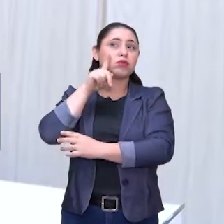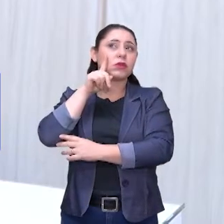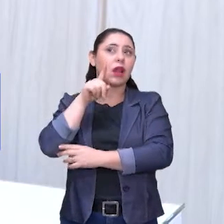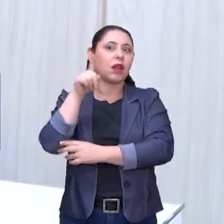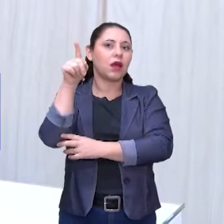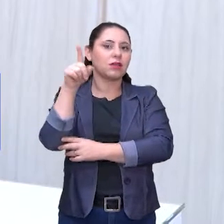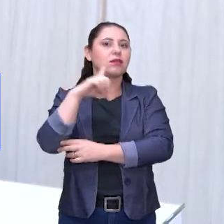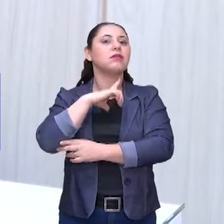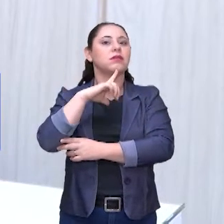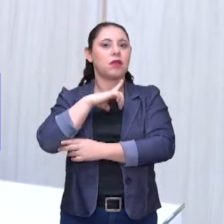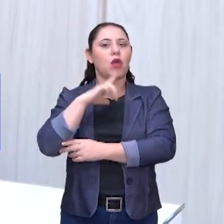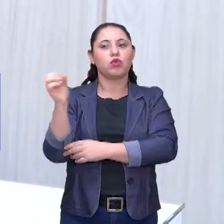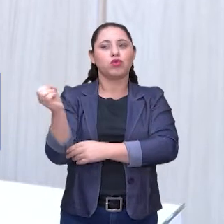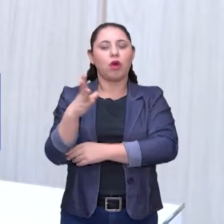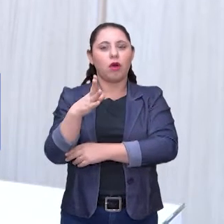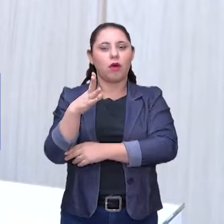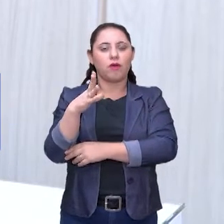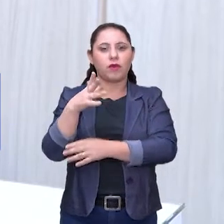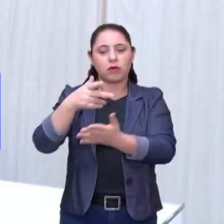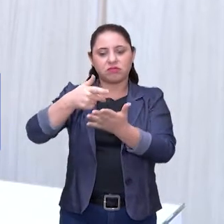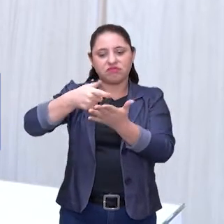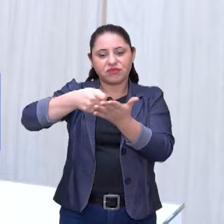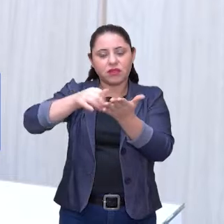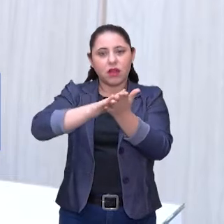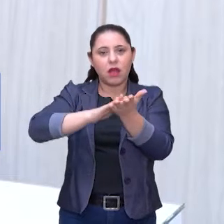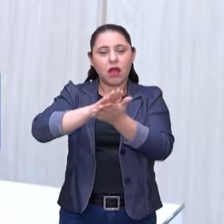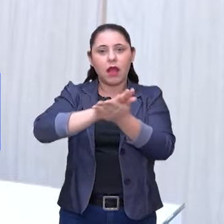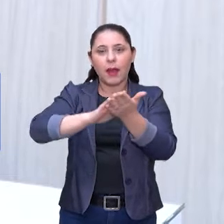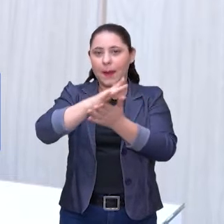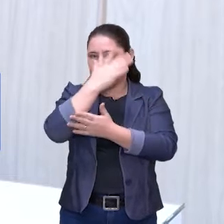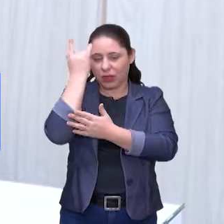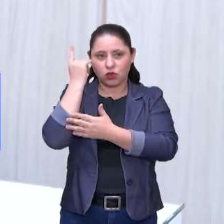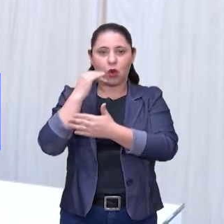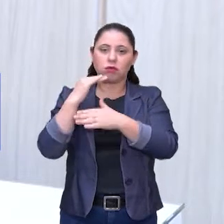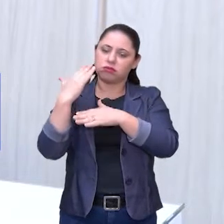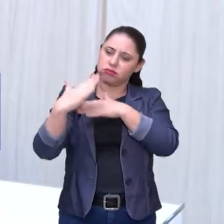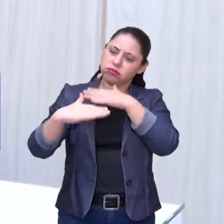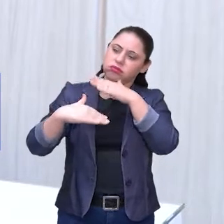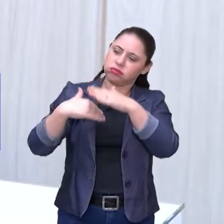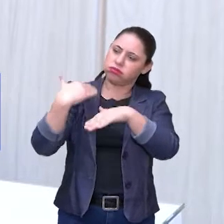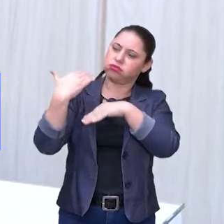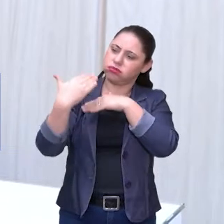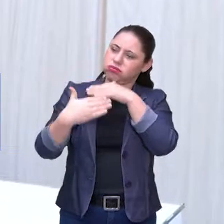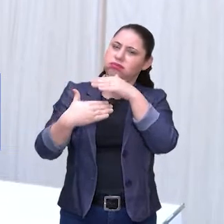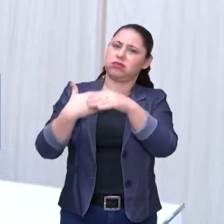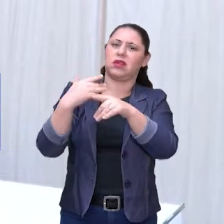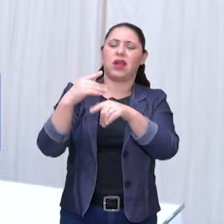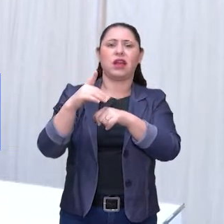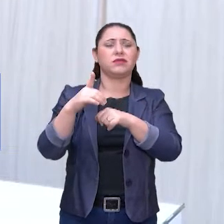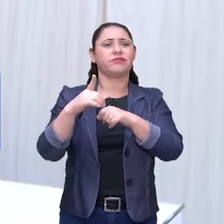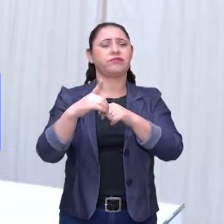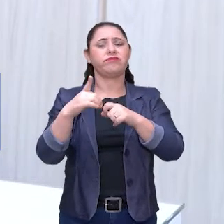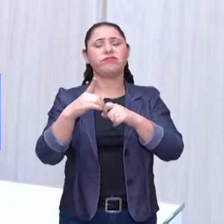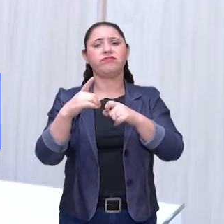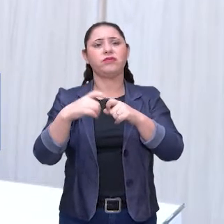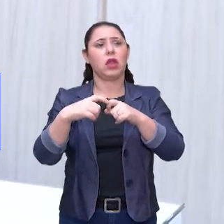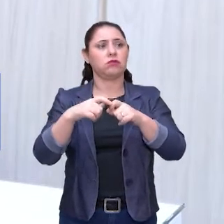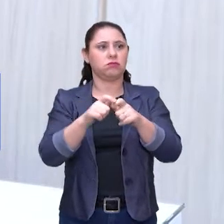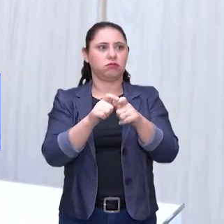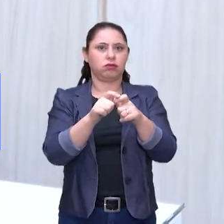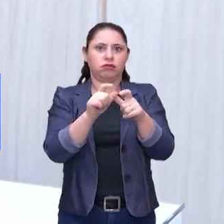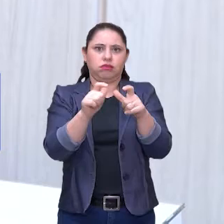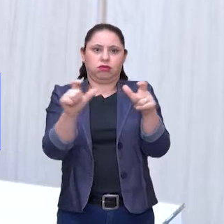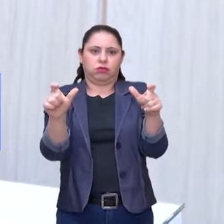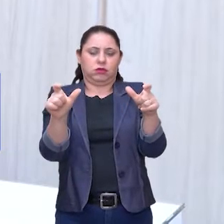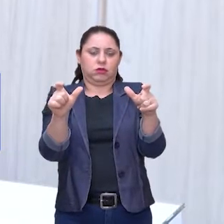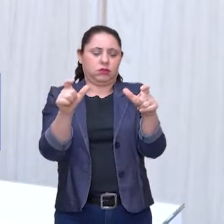FDA. Então, muita coisa nova, principalmente para os pacientes que têm aquele vitiligo em progressão. Ai, doutor, o